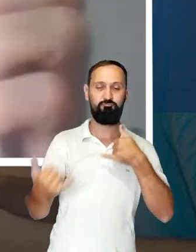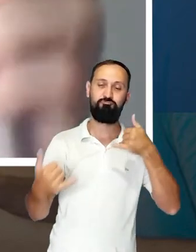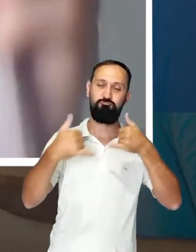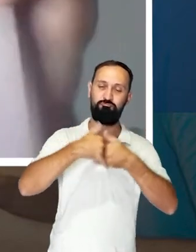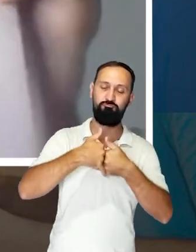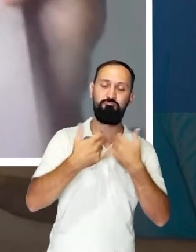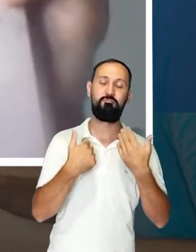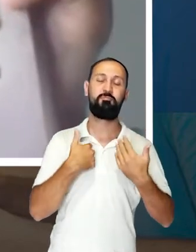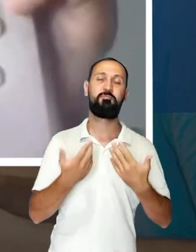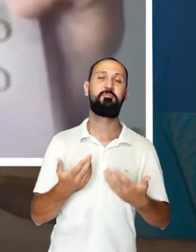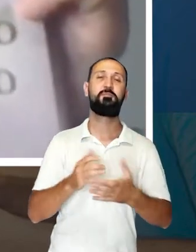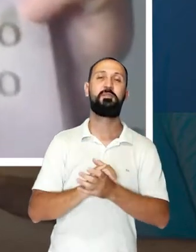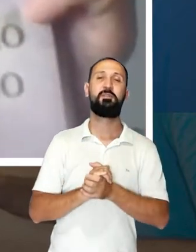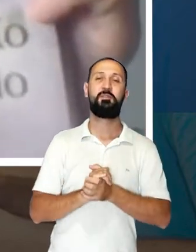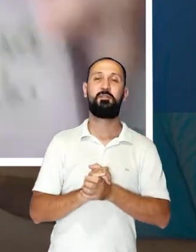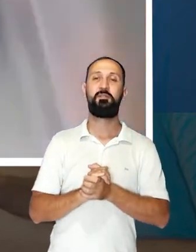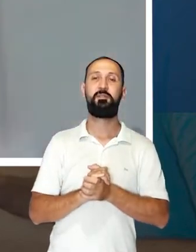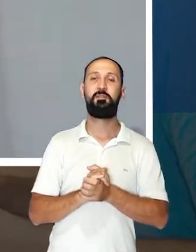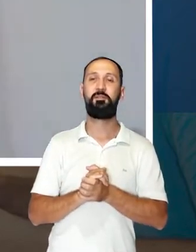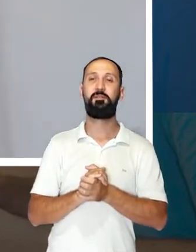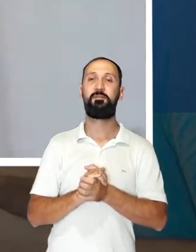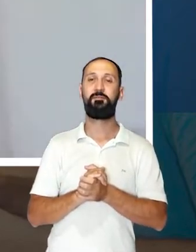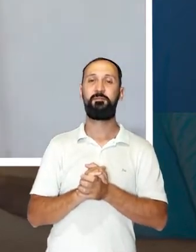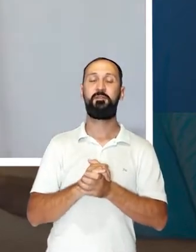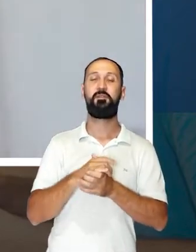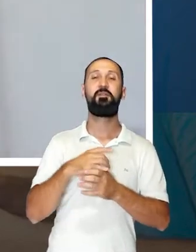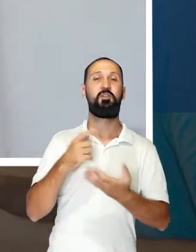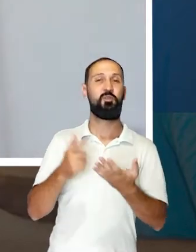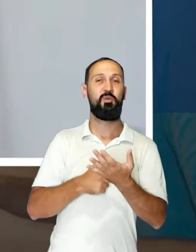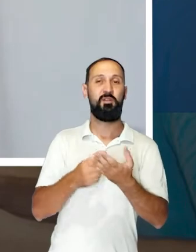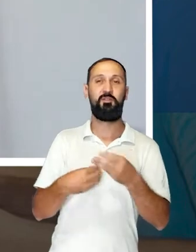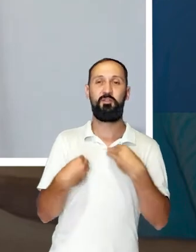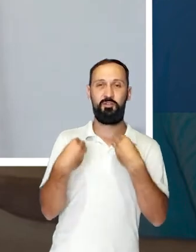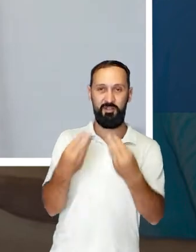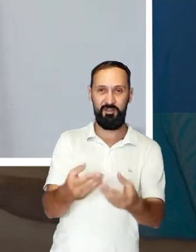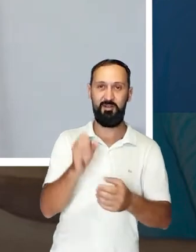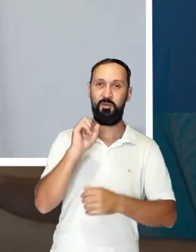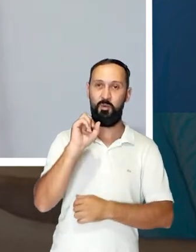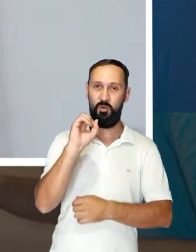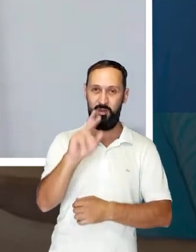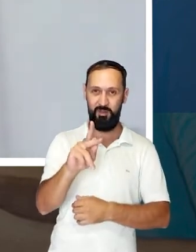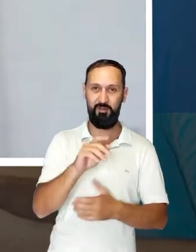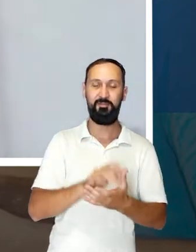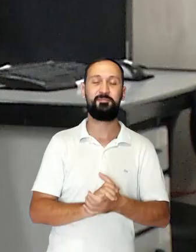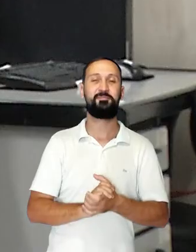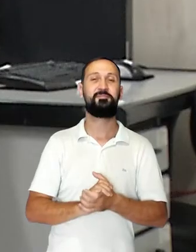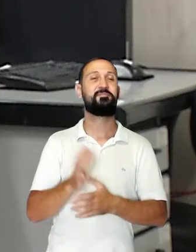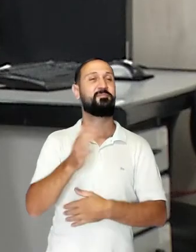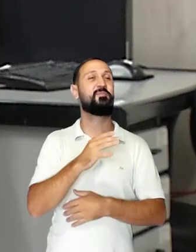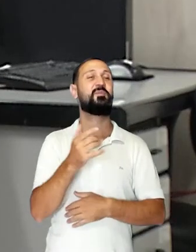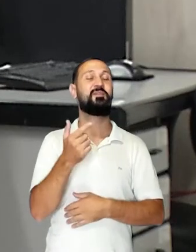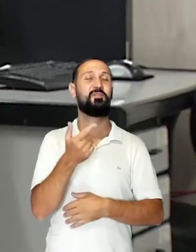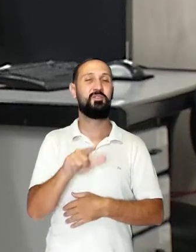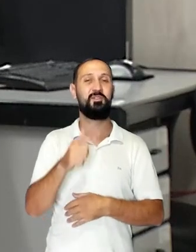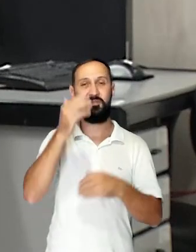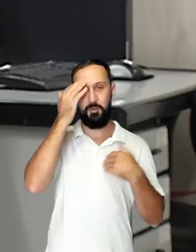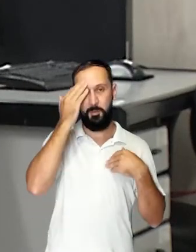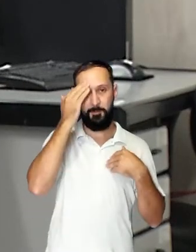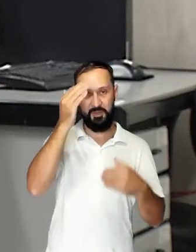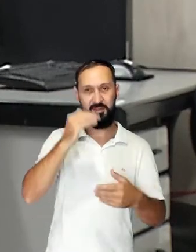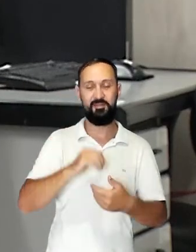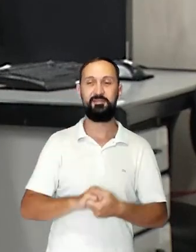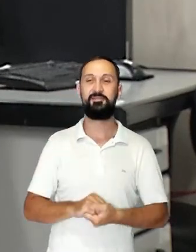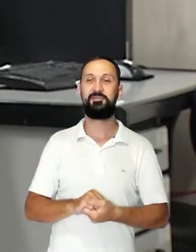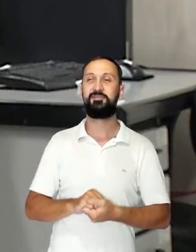pode entrar em contato comigo, que eu acho a maneira de lhe entregar o livro. Ok? Ok, mais uma